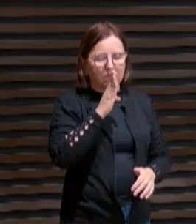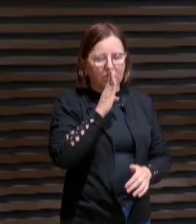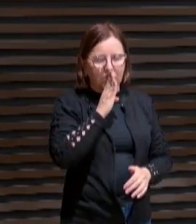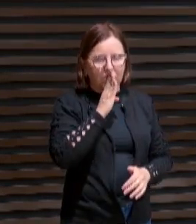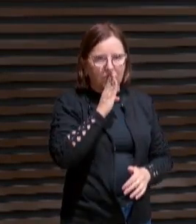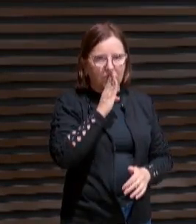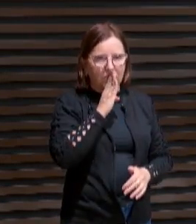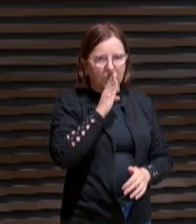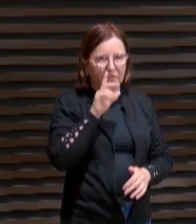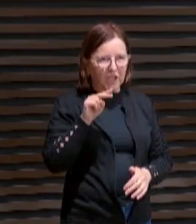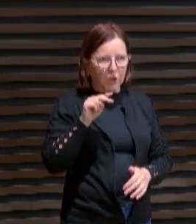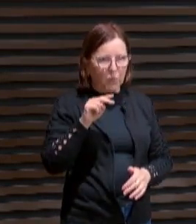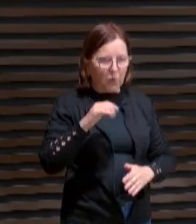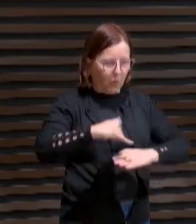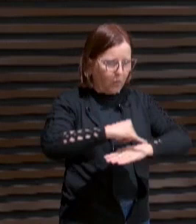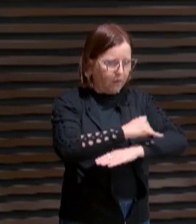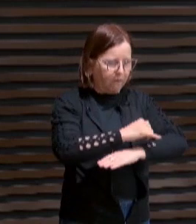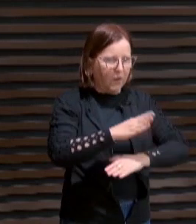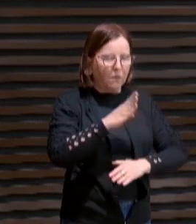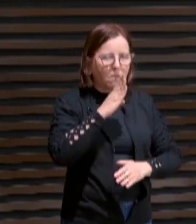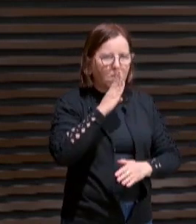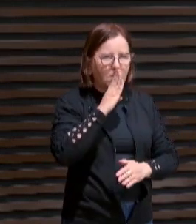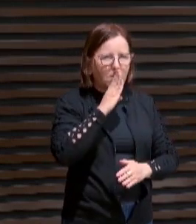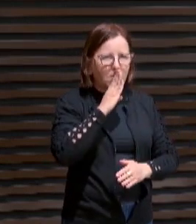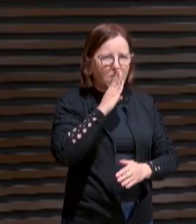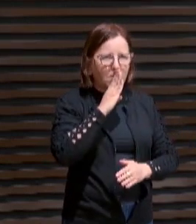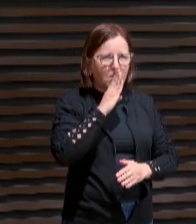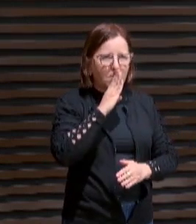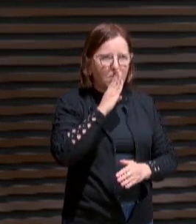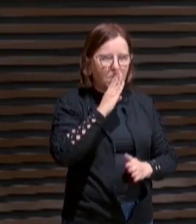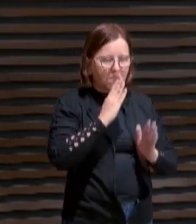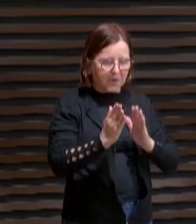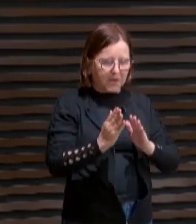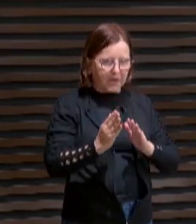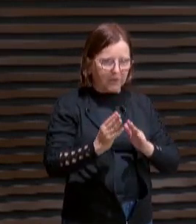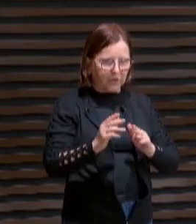Como uma ovelha muda perante os tosqueadores.